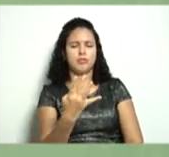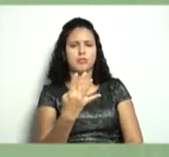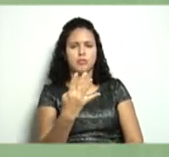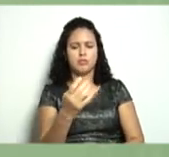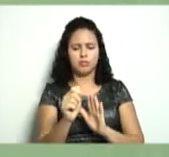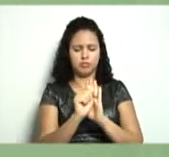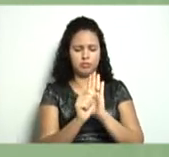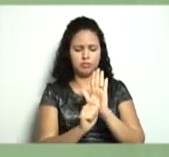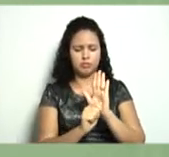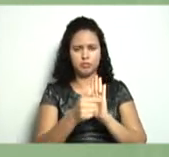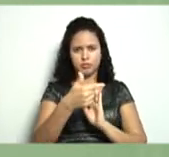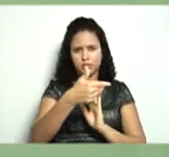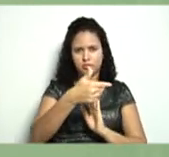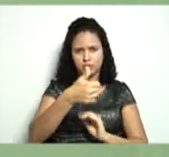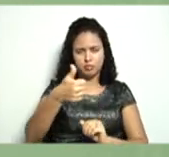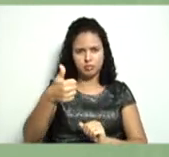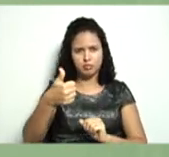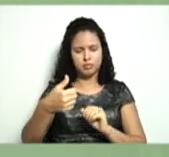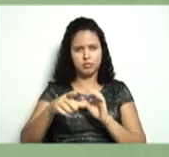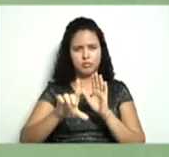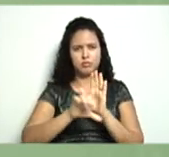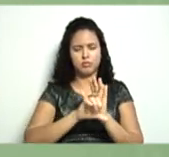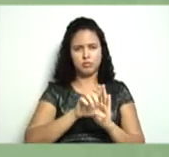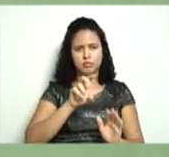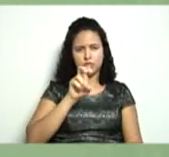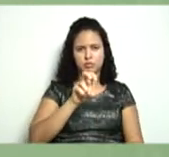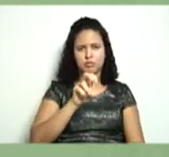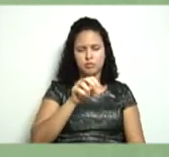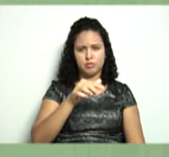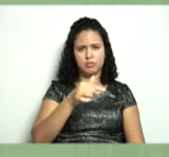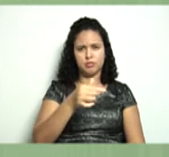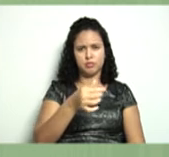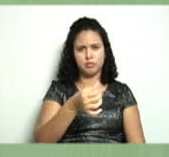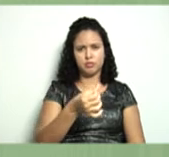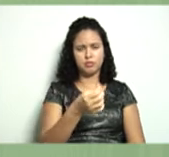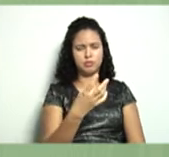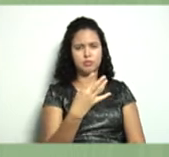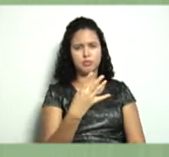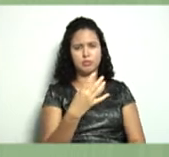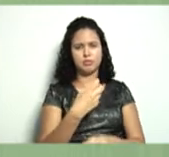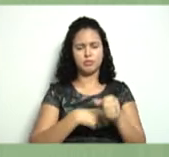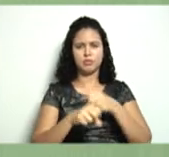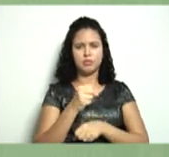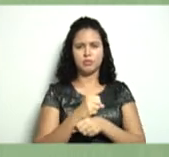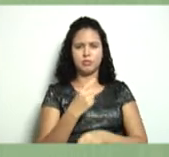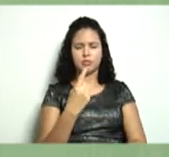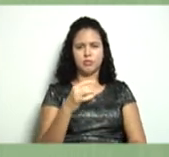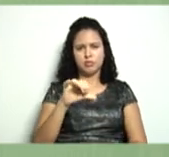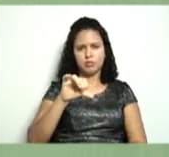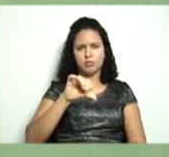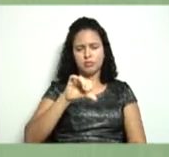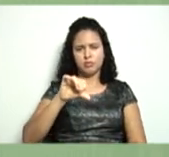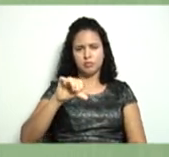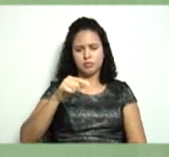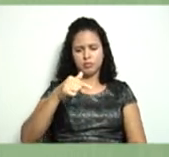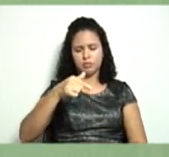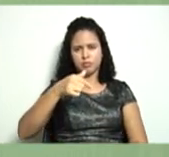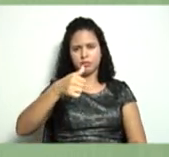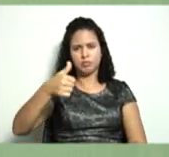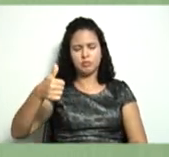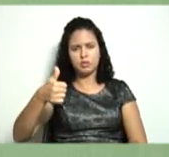artigo 21 da Lei 5.764, de 71, informa que no Estatuto da Cooperativa